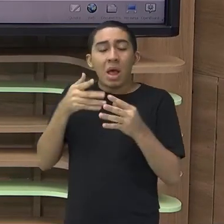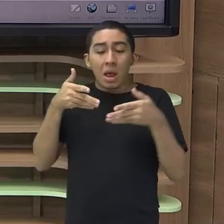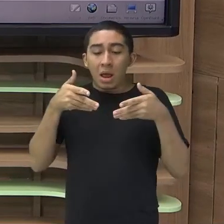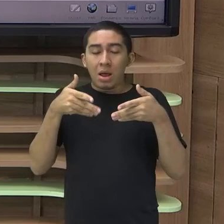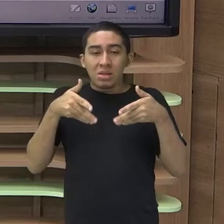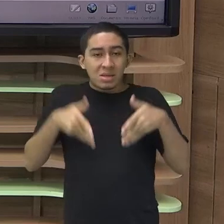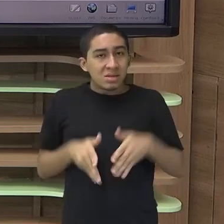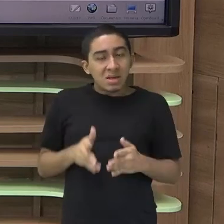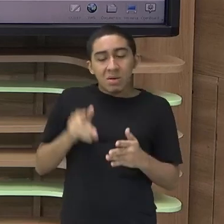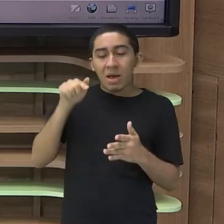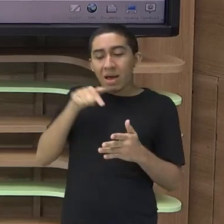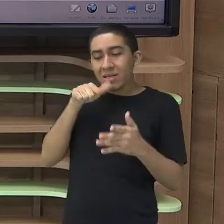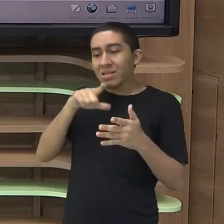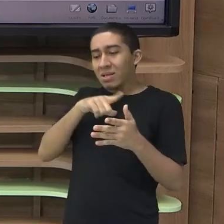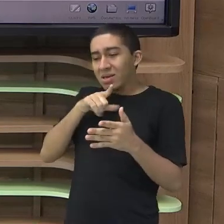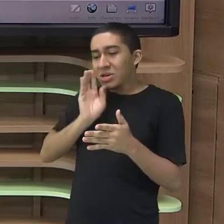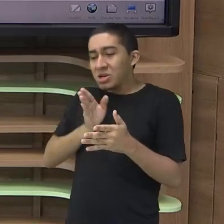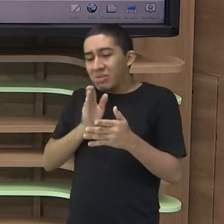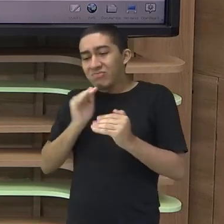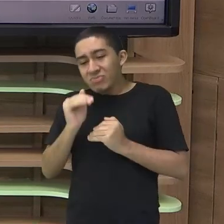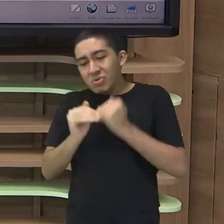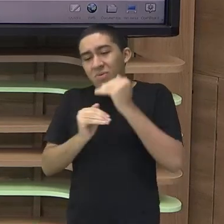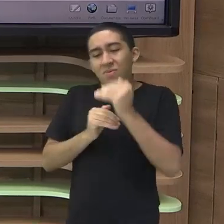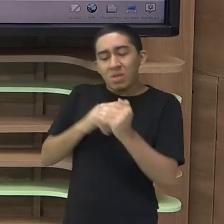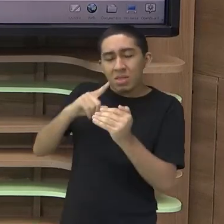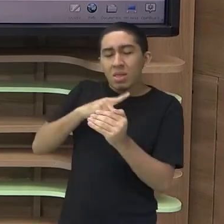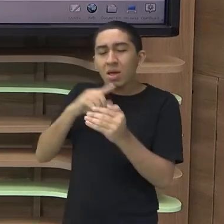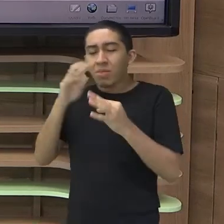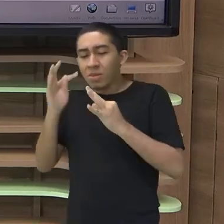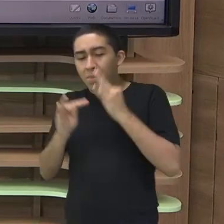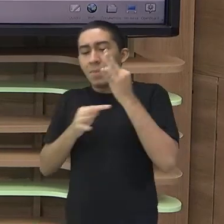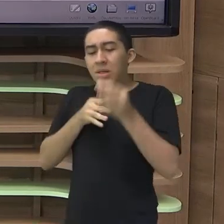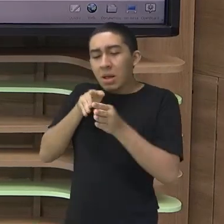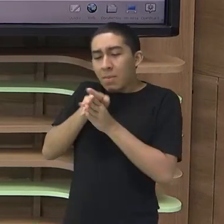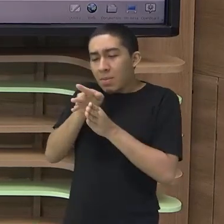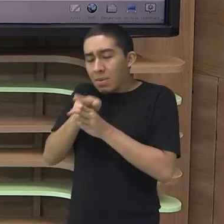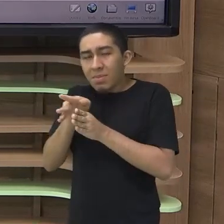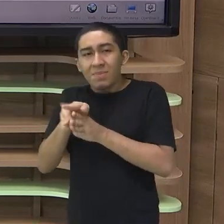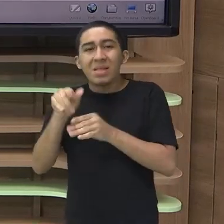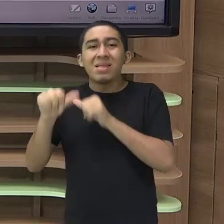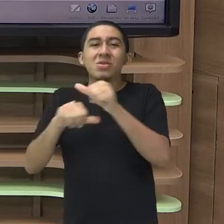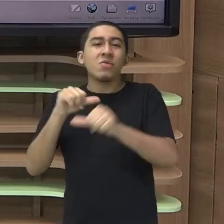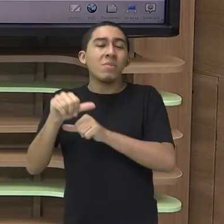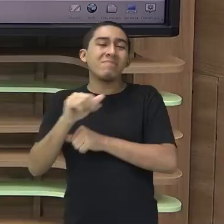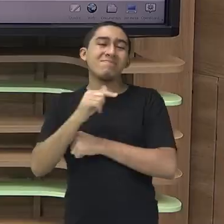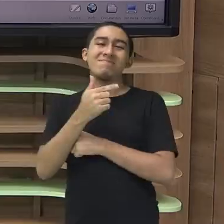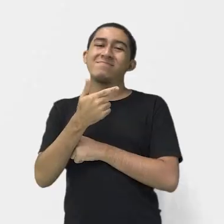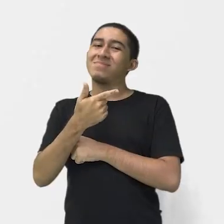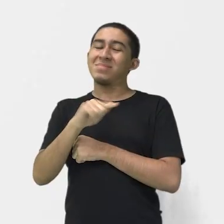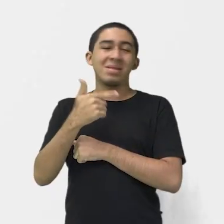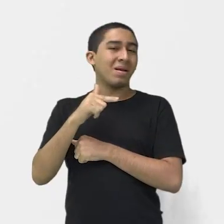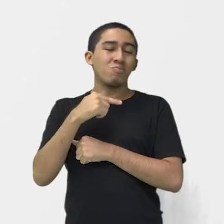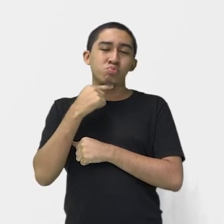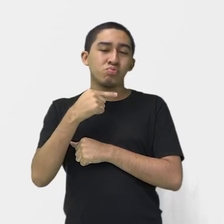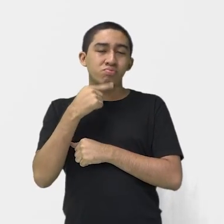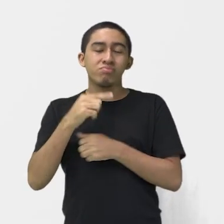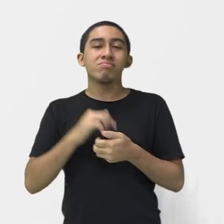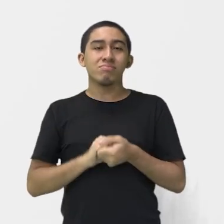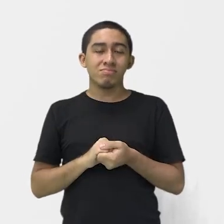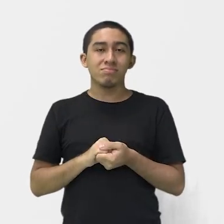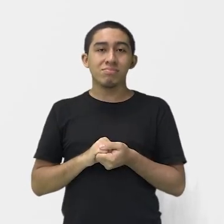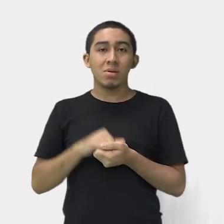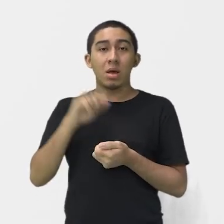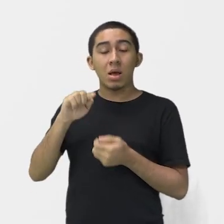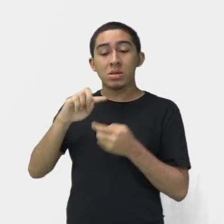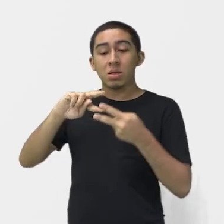essa síndrome e se desenvolver, fazer algum tratamento para que isso mude. Isso não acontece. A anomalia genética